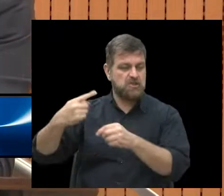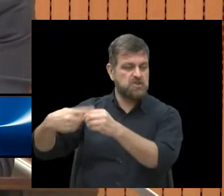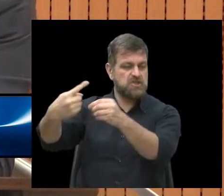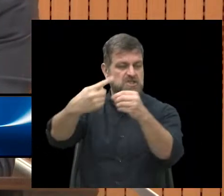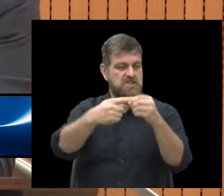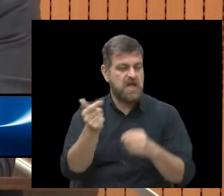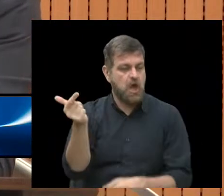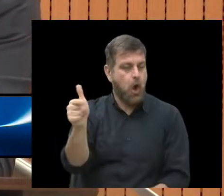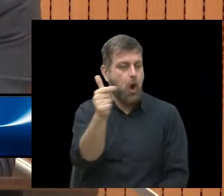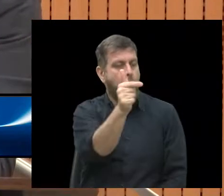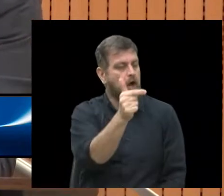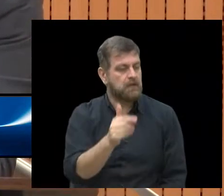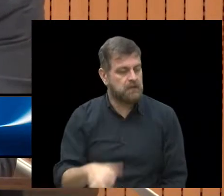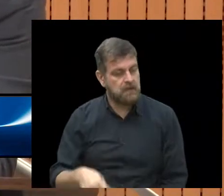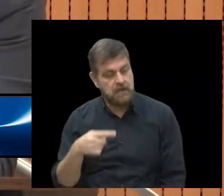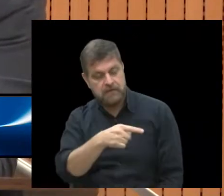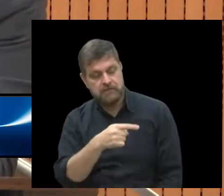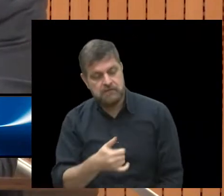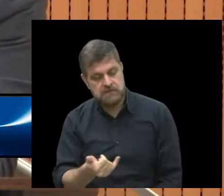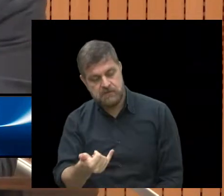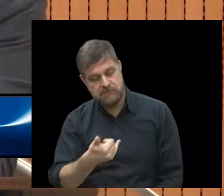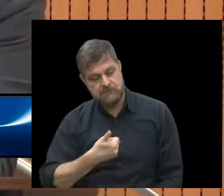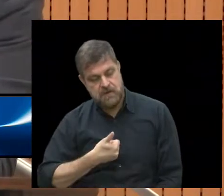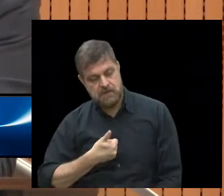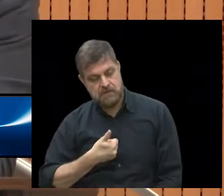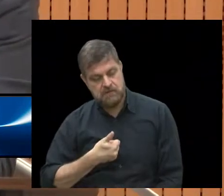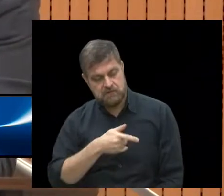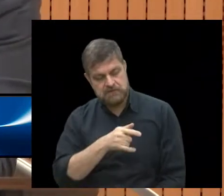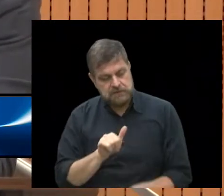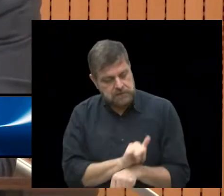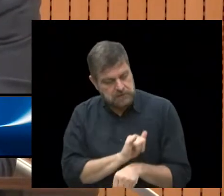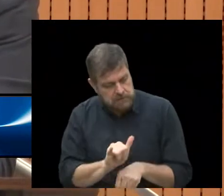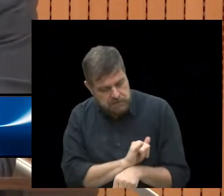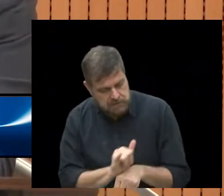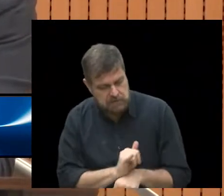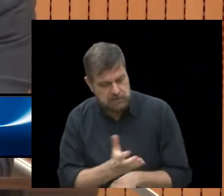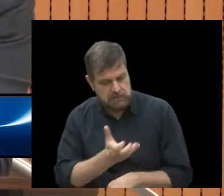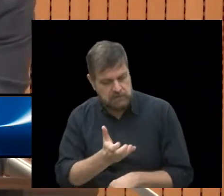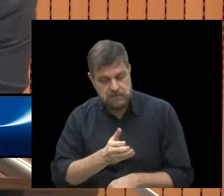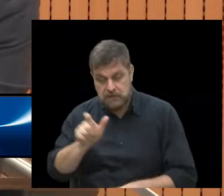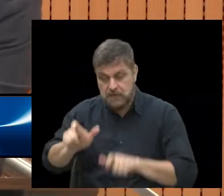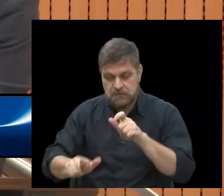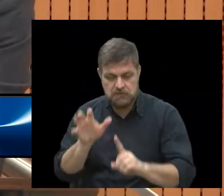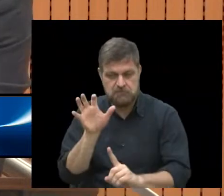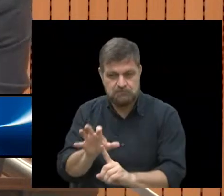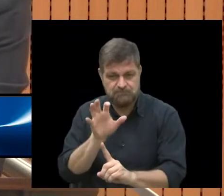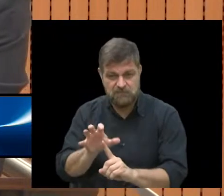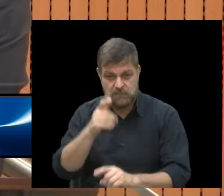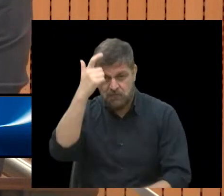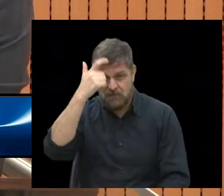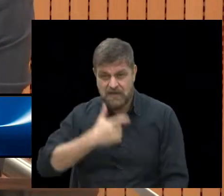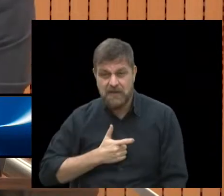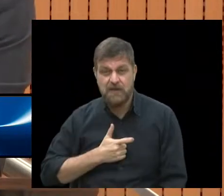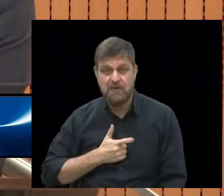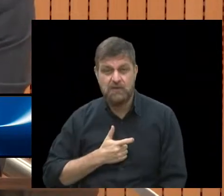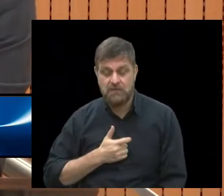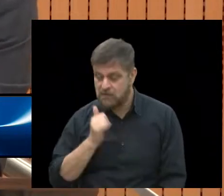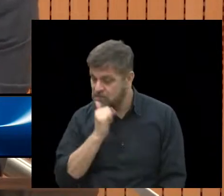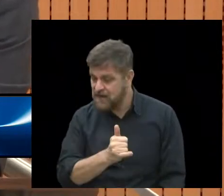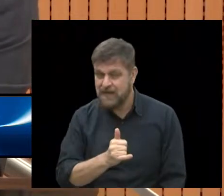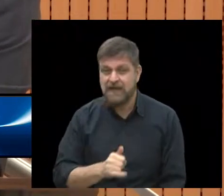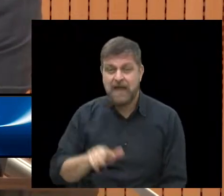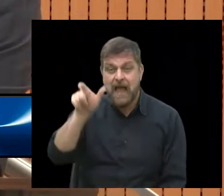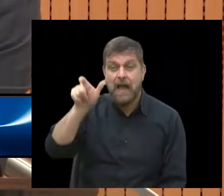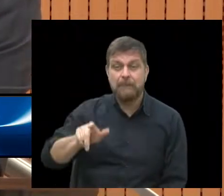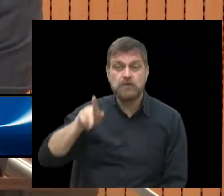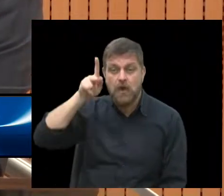sua interpretação, que tentou de tudo que é jeito fazer crer, eu quis dizer que o político tem que ter